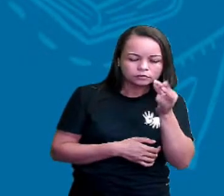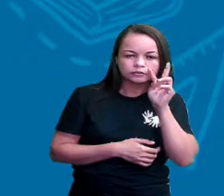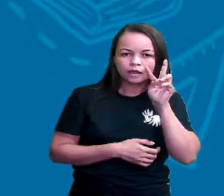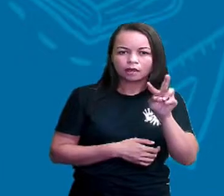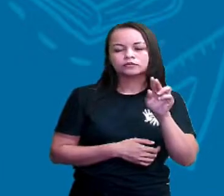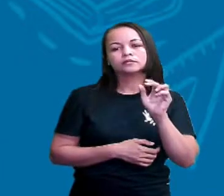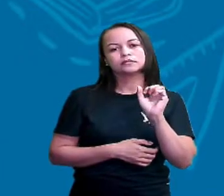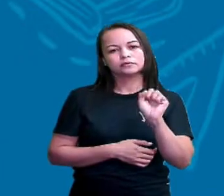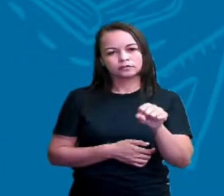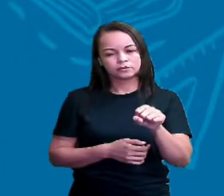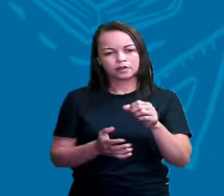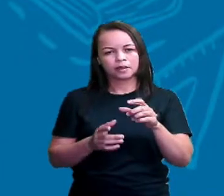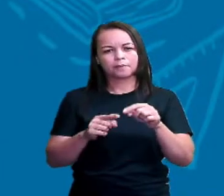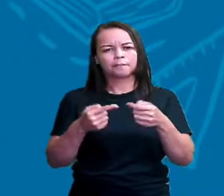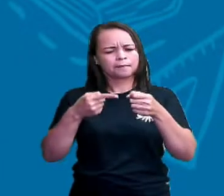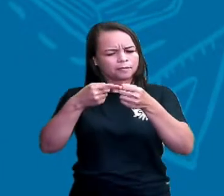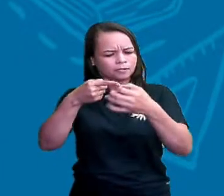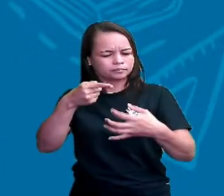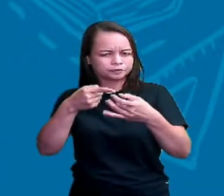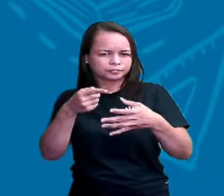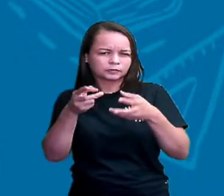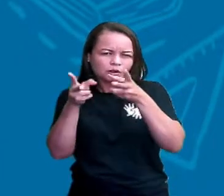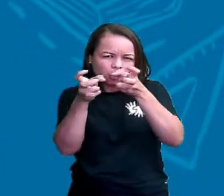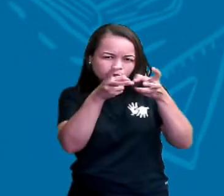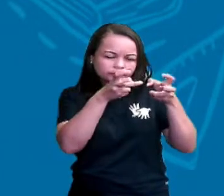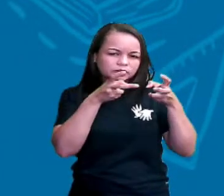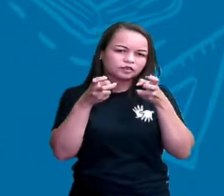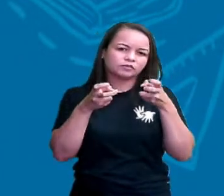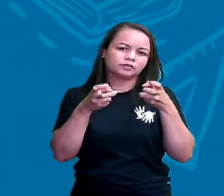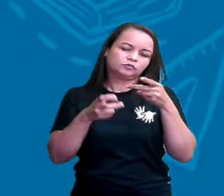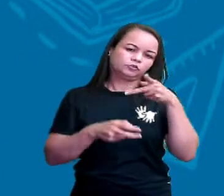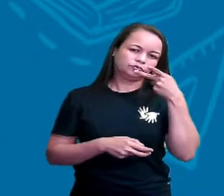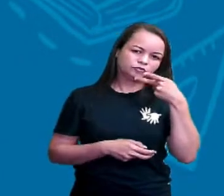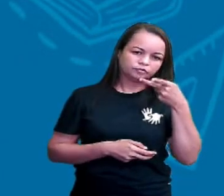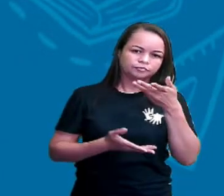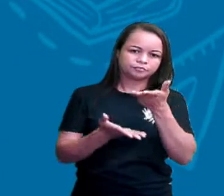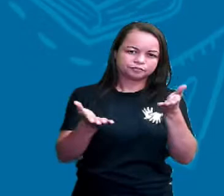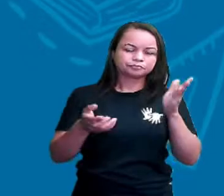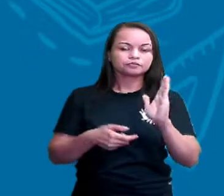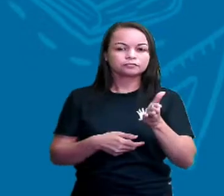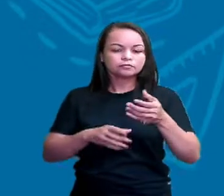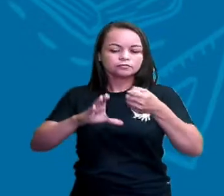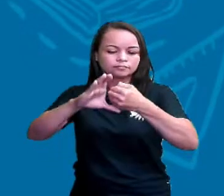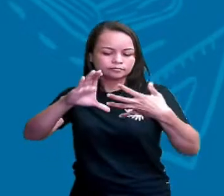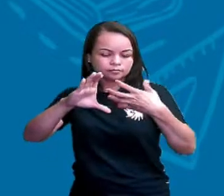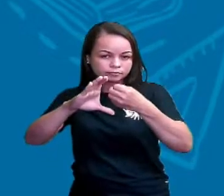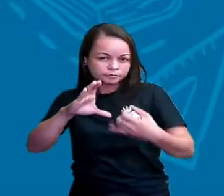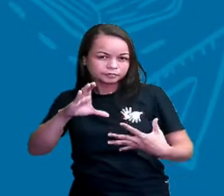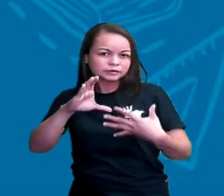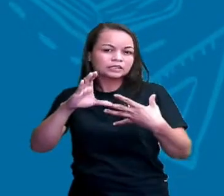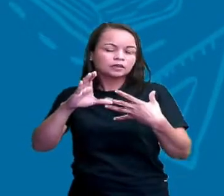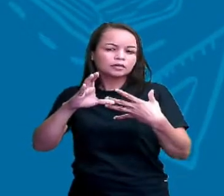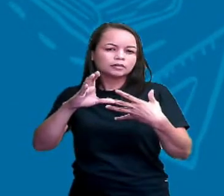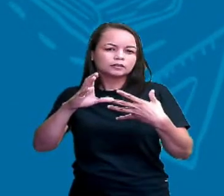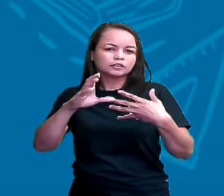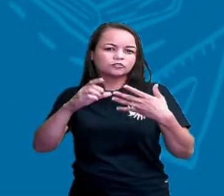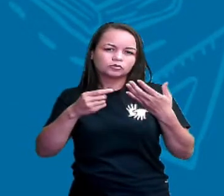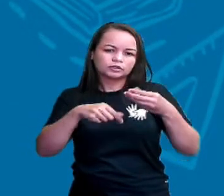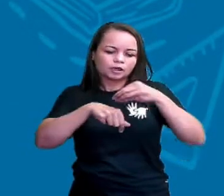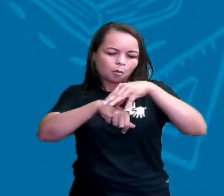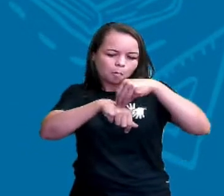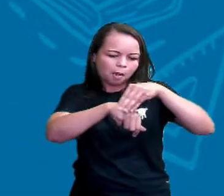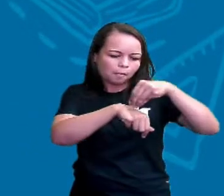sim classificar esses animais, observando, como eu falei para vocês, essas características que vão ser compartilhadas,